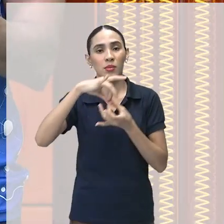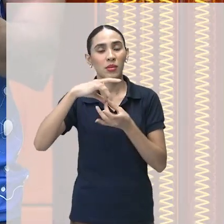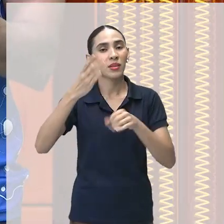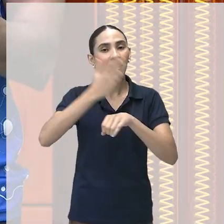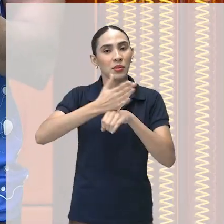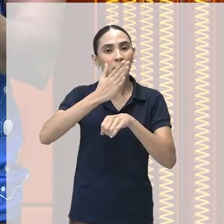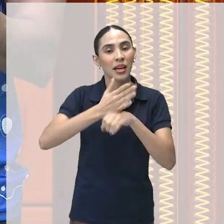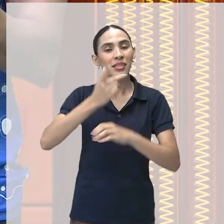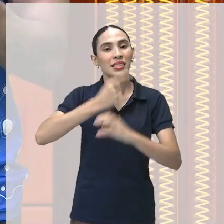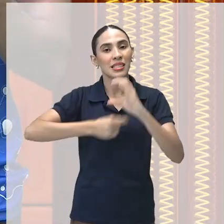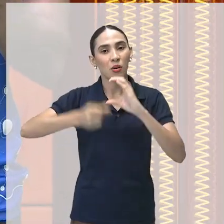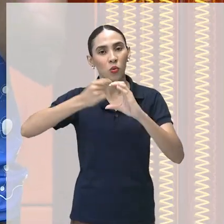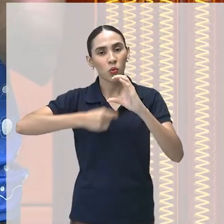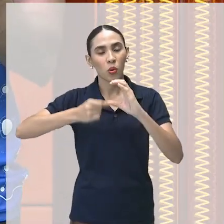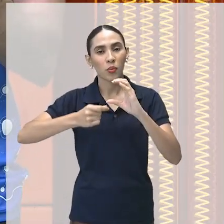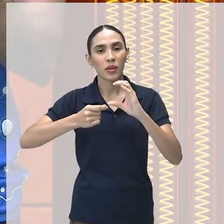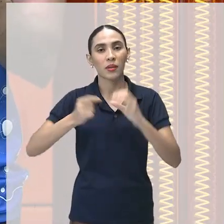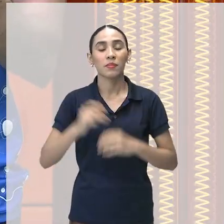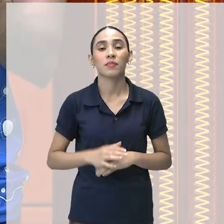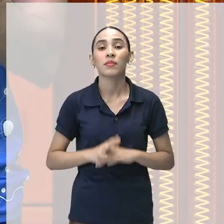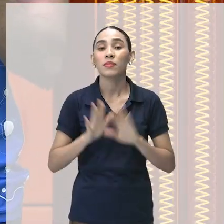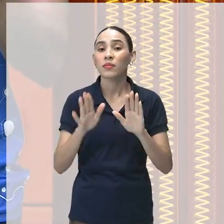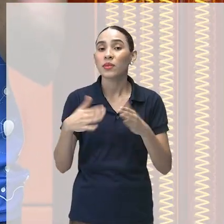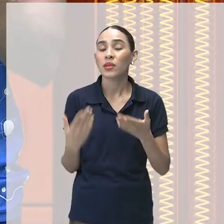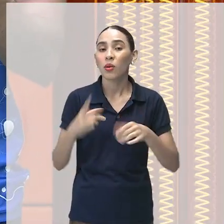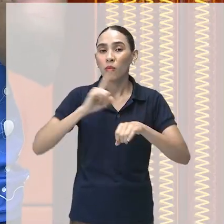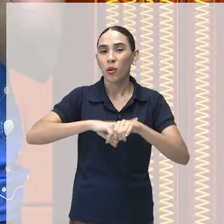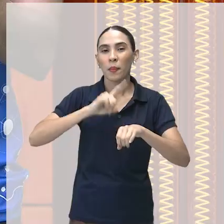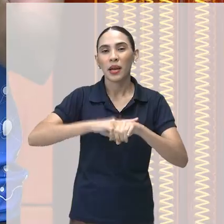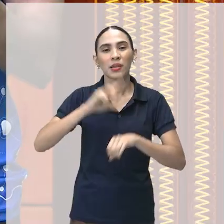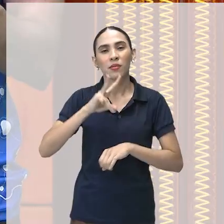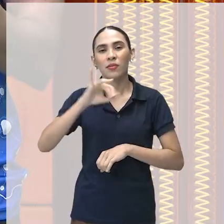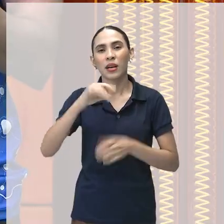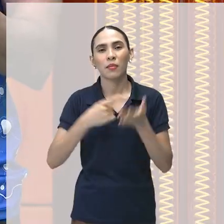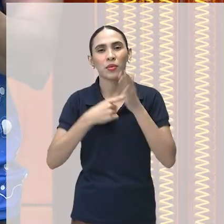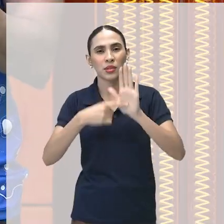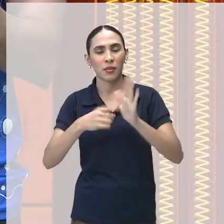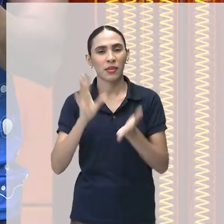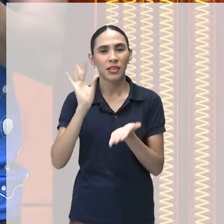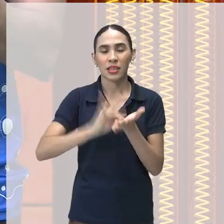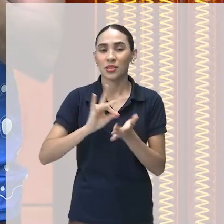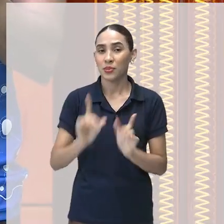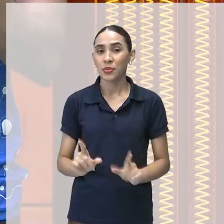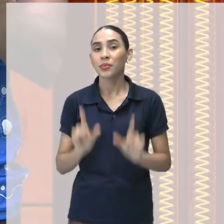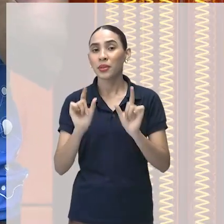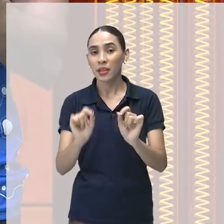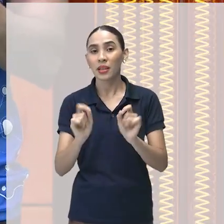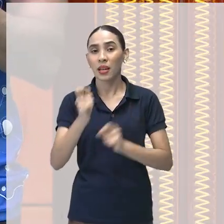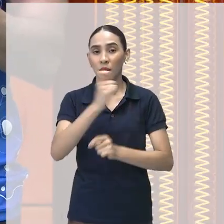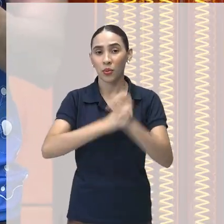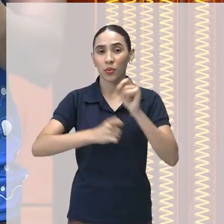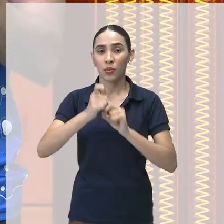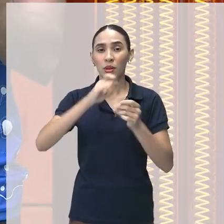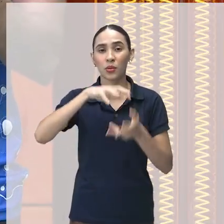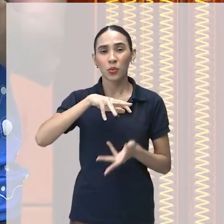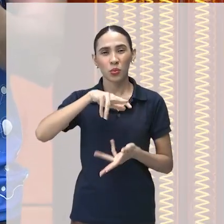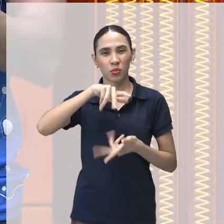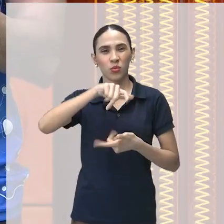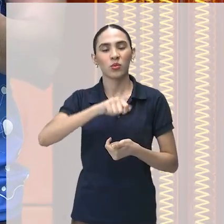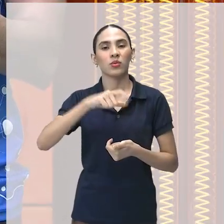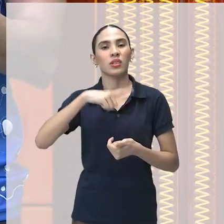atividades econômicas. E esse momento ele mostra para a gente uma realidade em que as economias do mundo estão